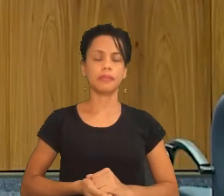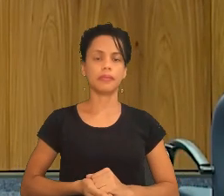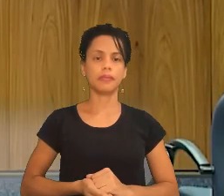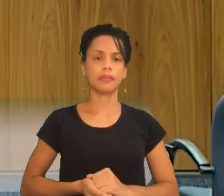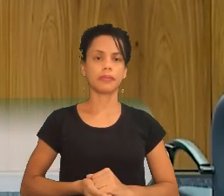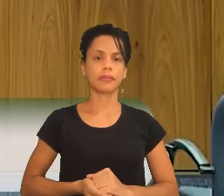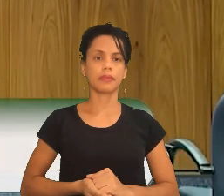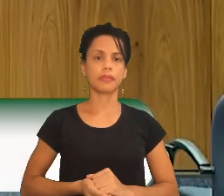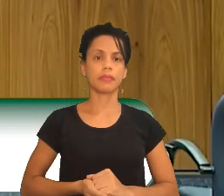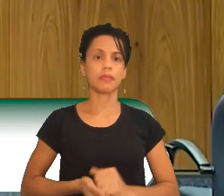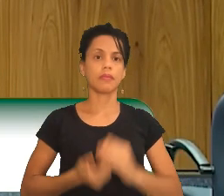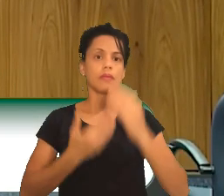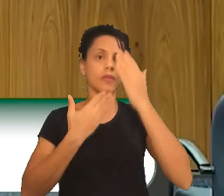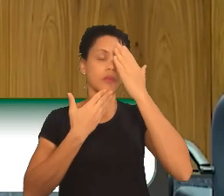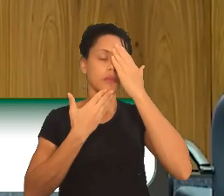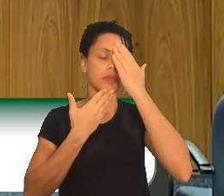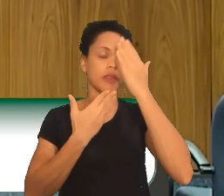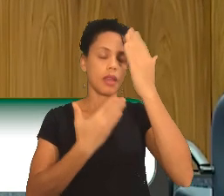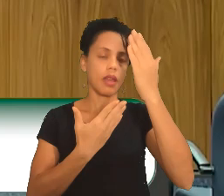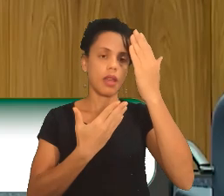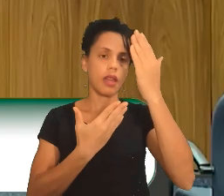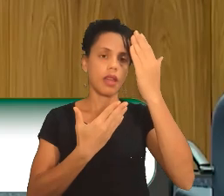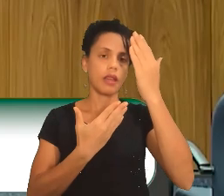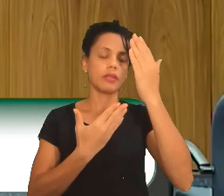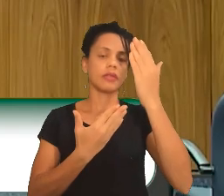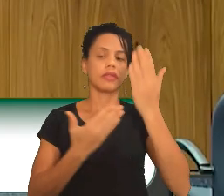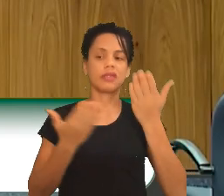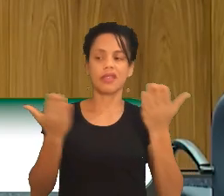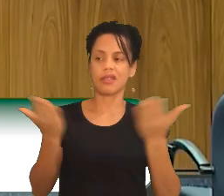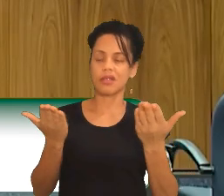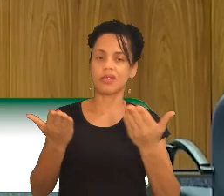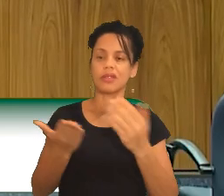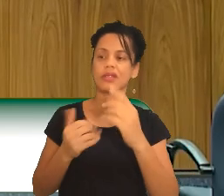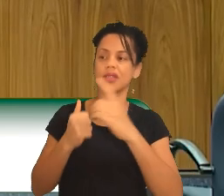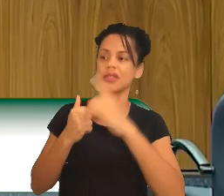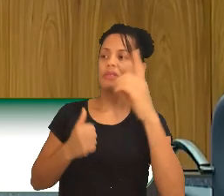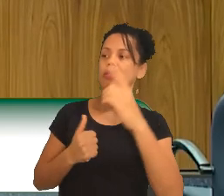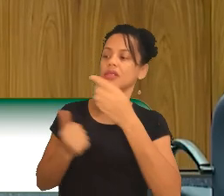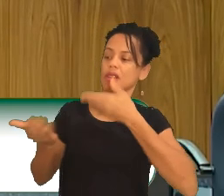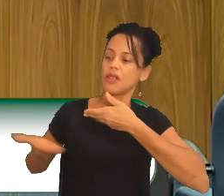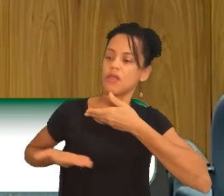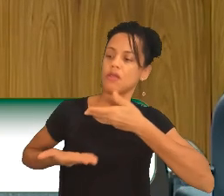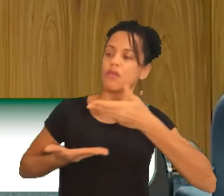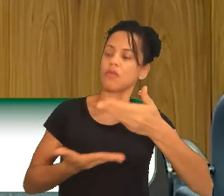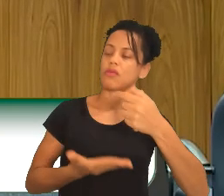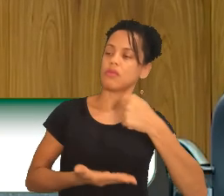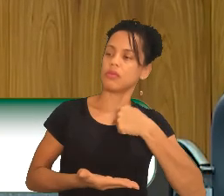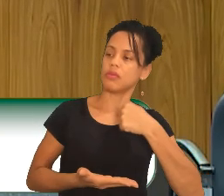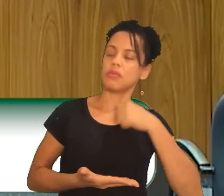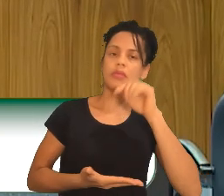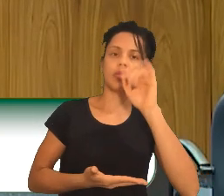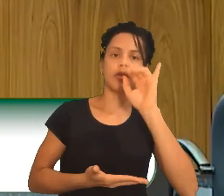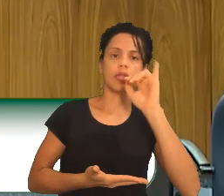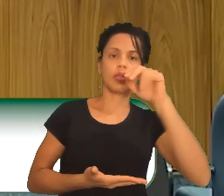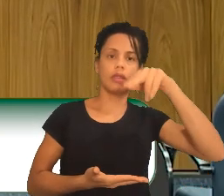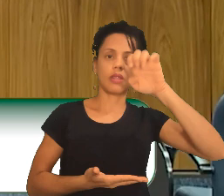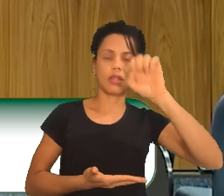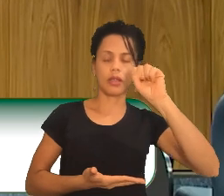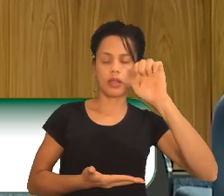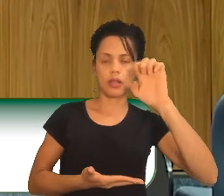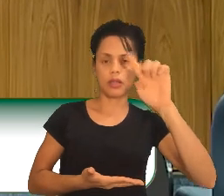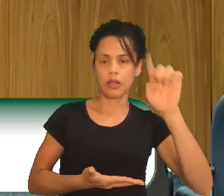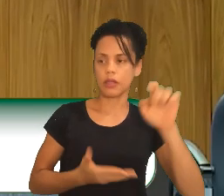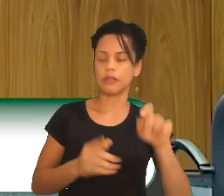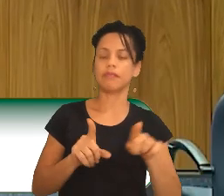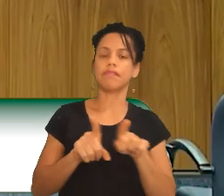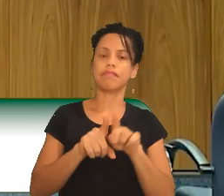Obrigado. Primeiramente, agradecer à doutora Inês pelo convite e também, aqui em nome